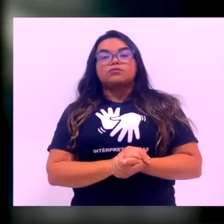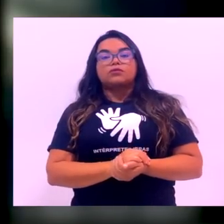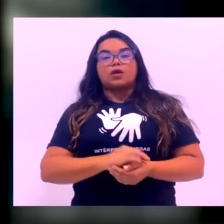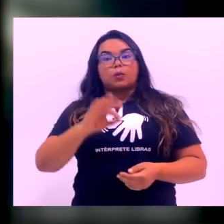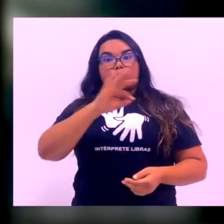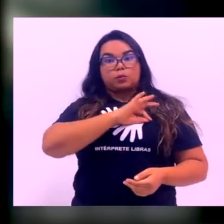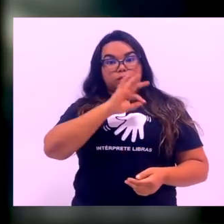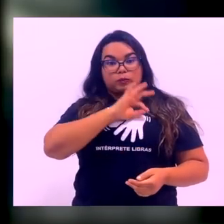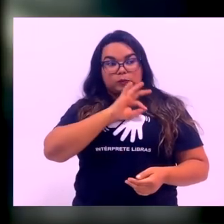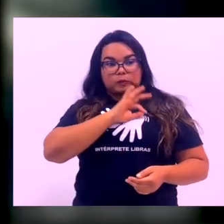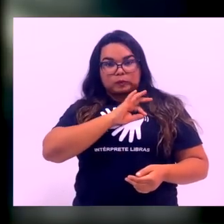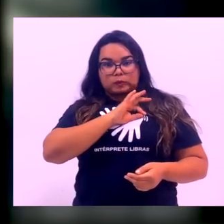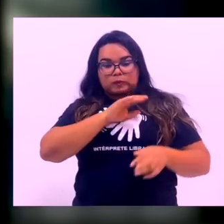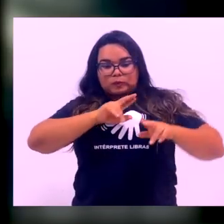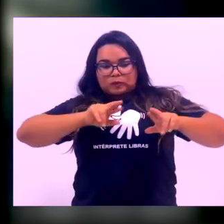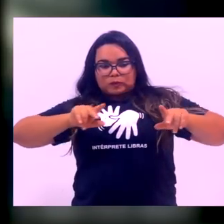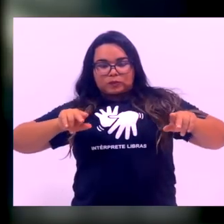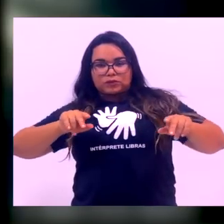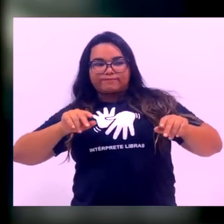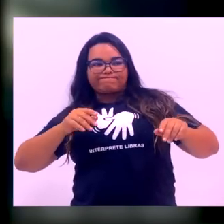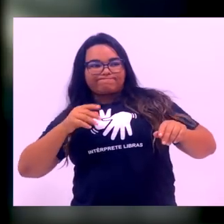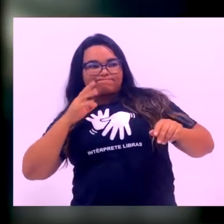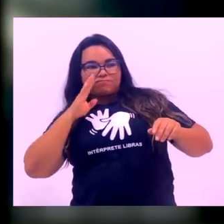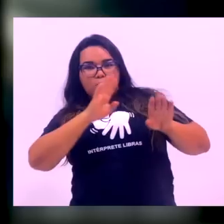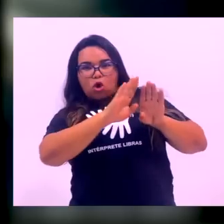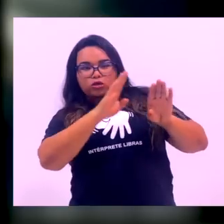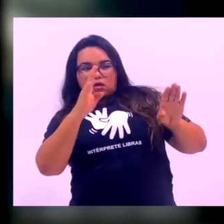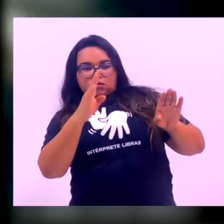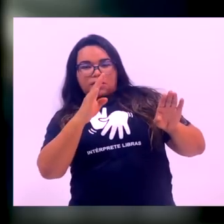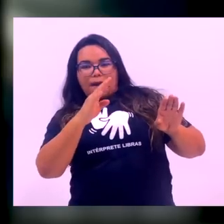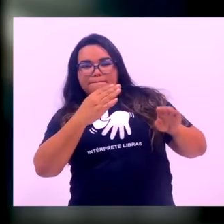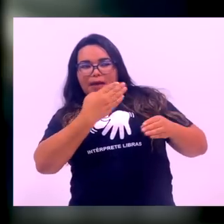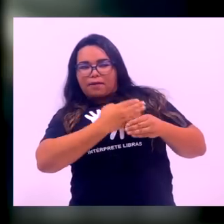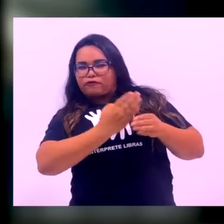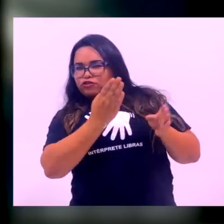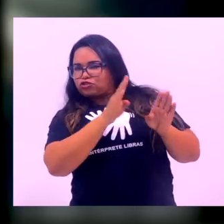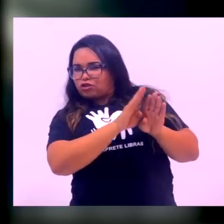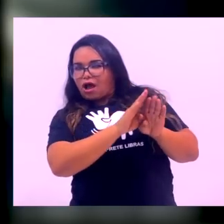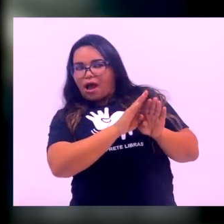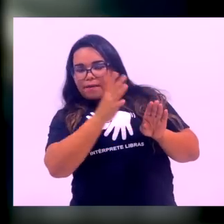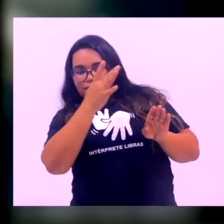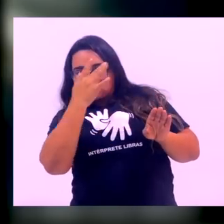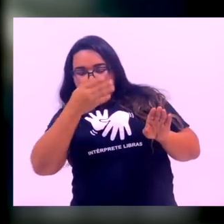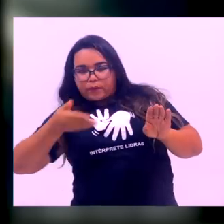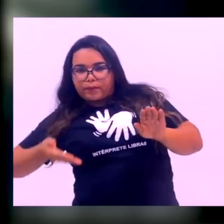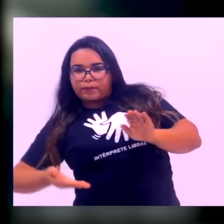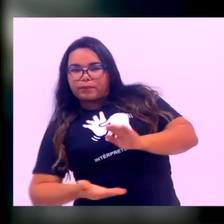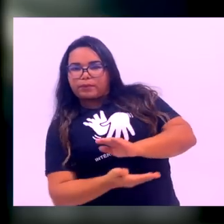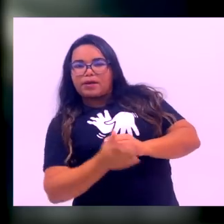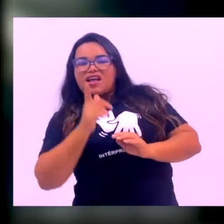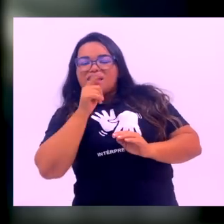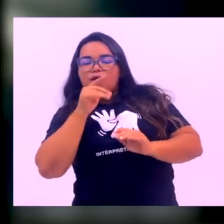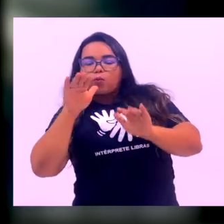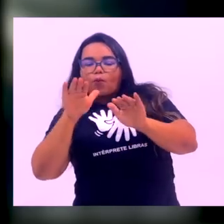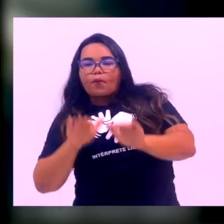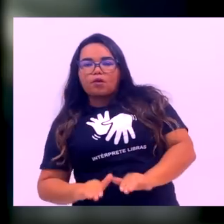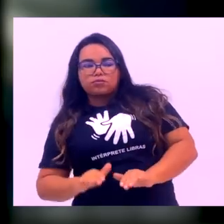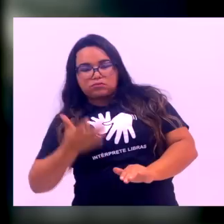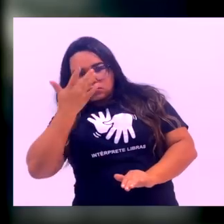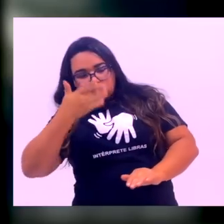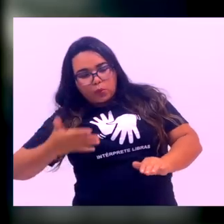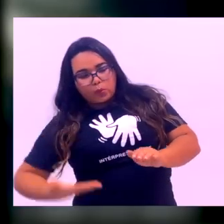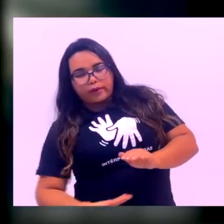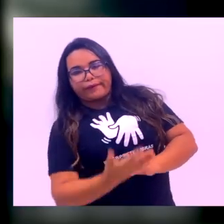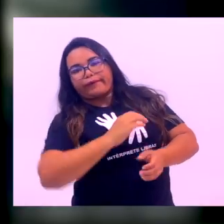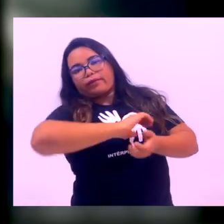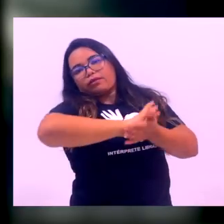entraram debaixo dos portões de Babilônia. O rio foi redirecionado e eles entraram por debaixo dos portões. Deus muda os